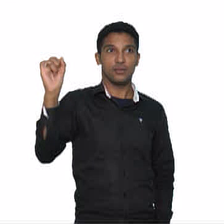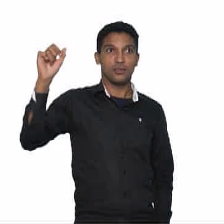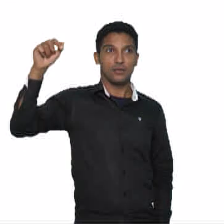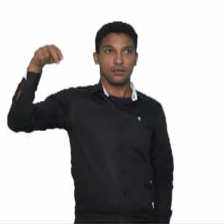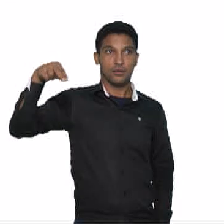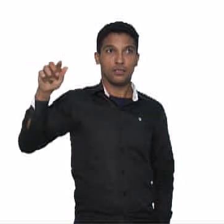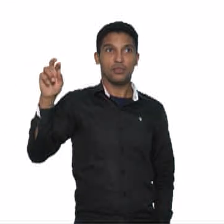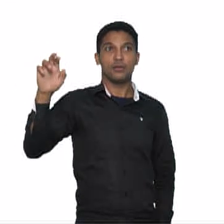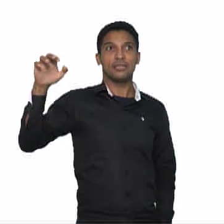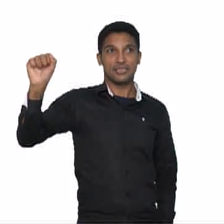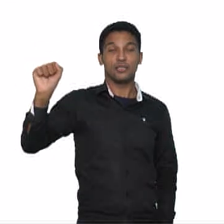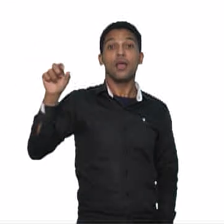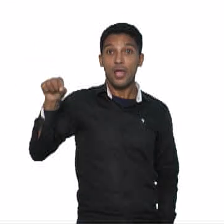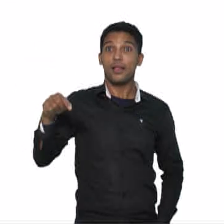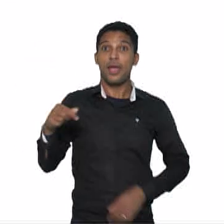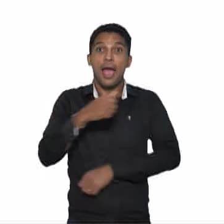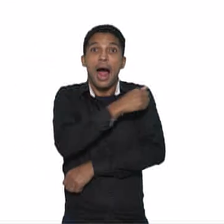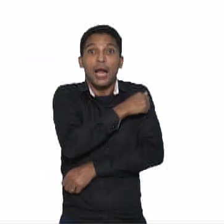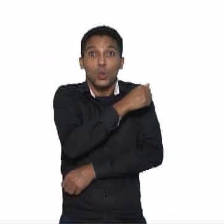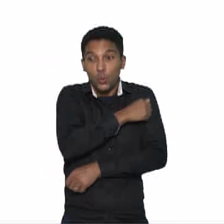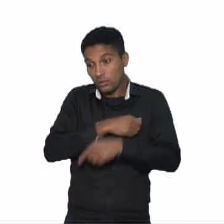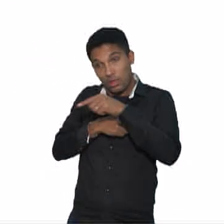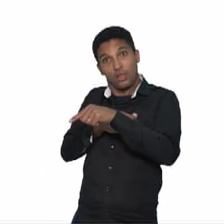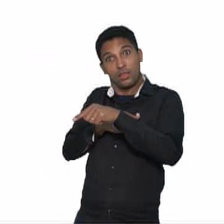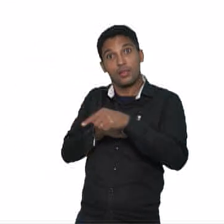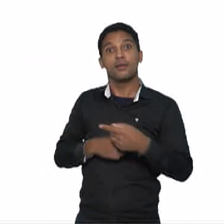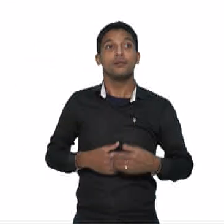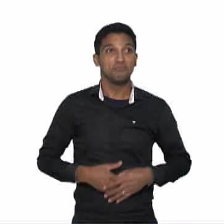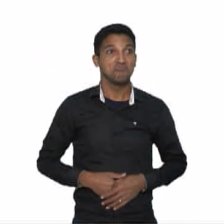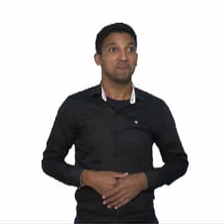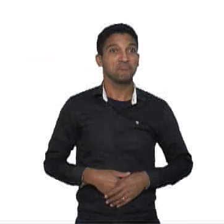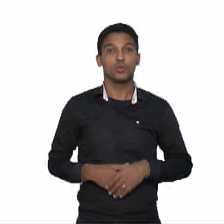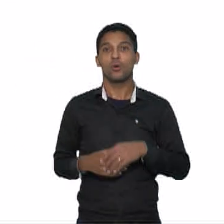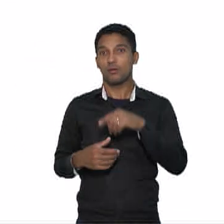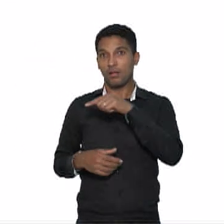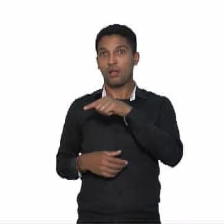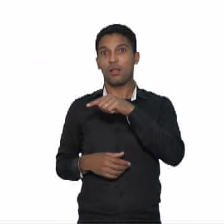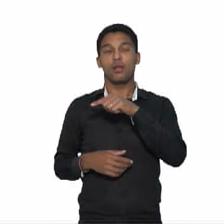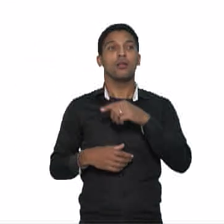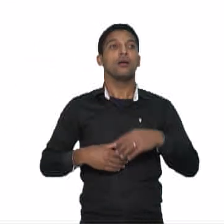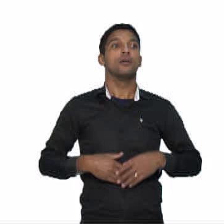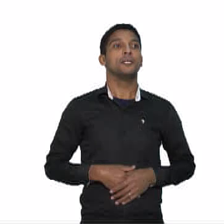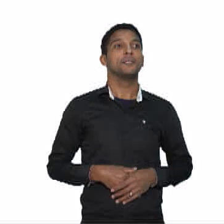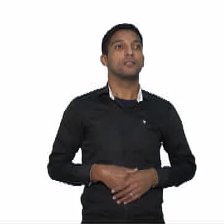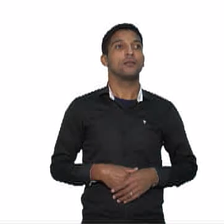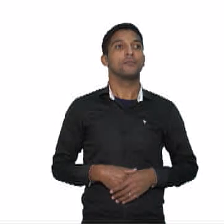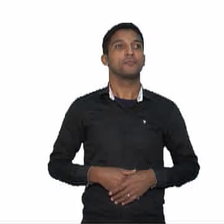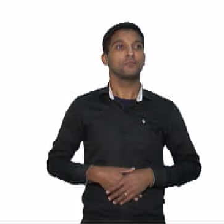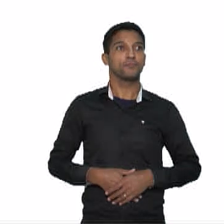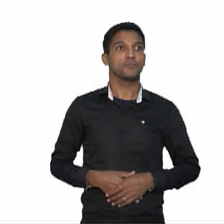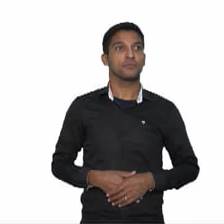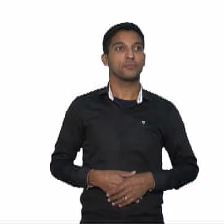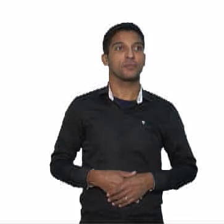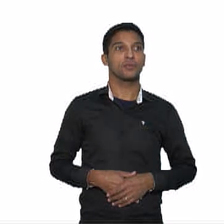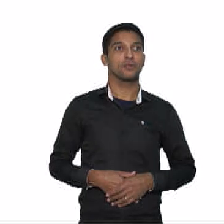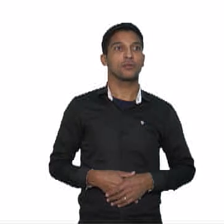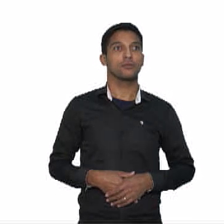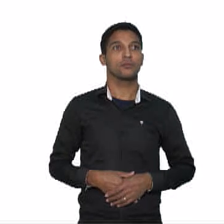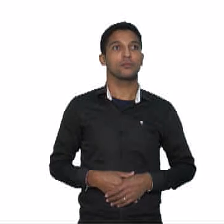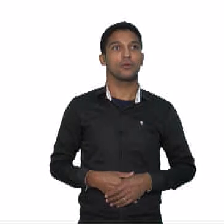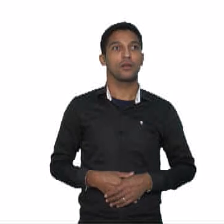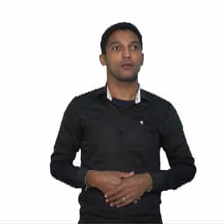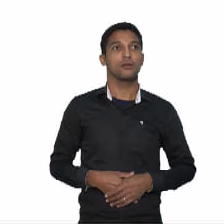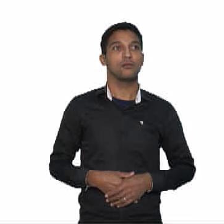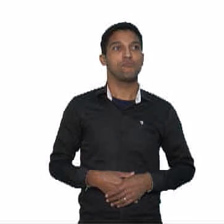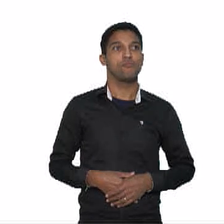sociedade do seu tempo. Função do artista era produzir quadros históricos, defensor da pureza e das formas. Inegável